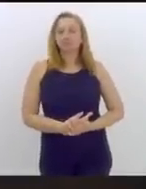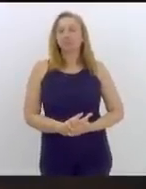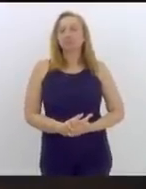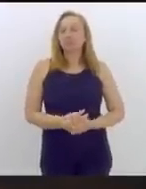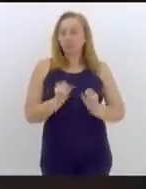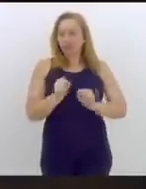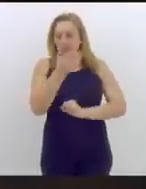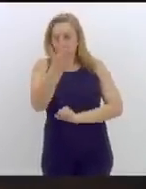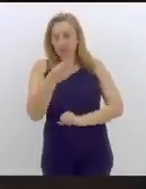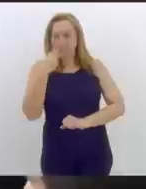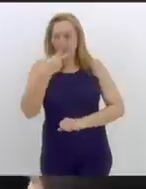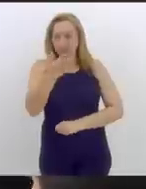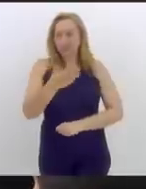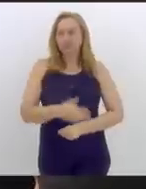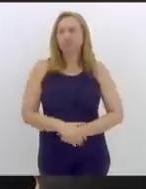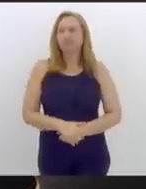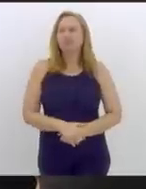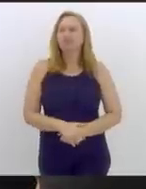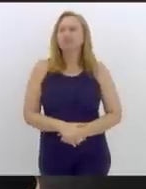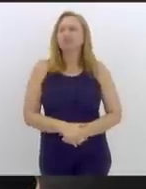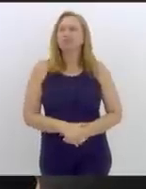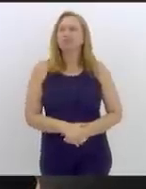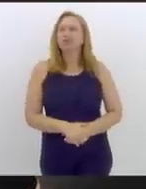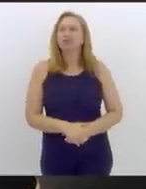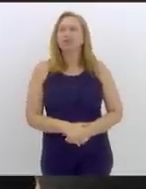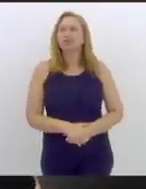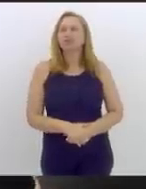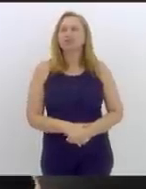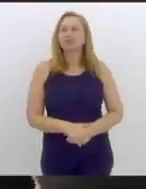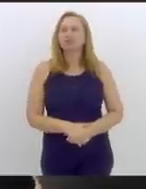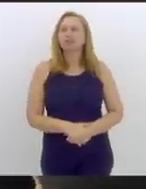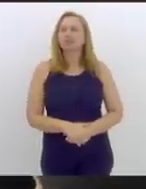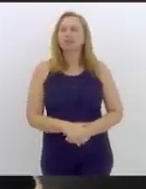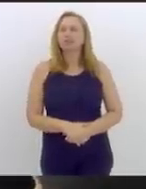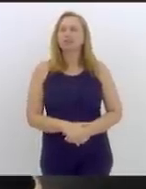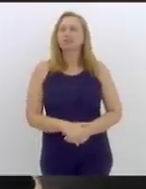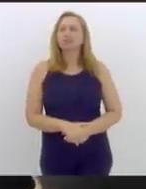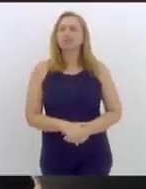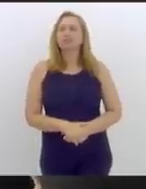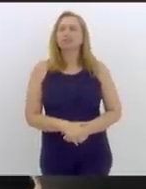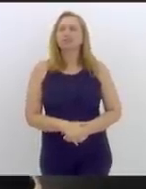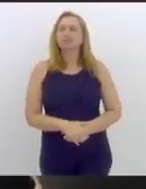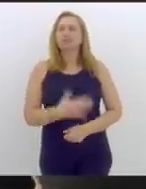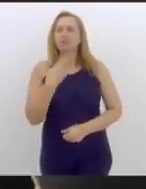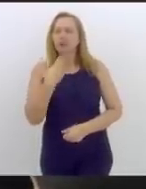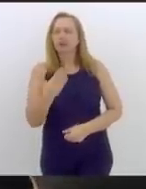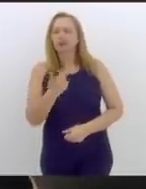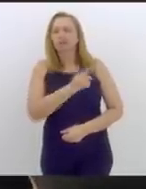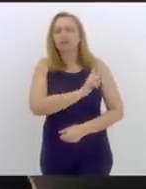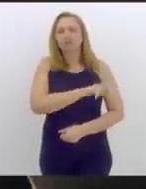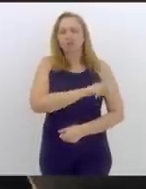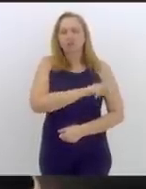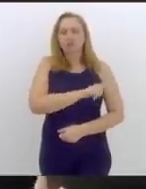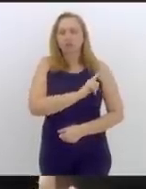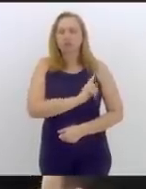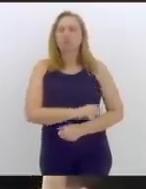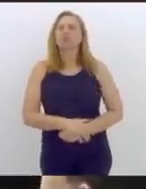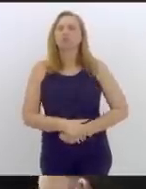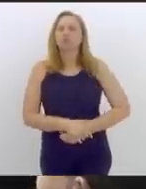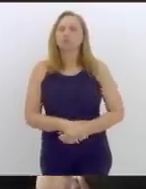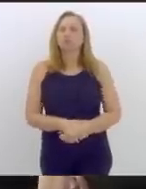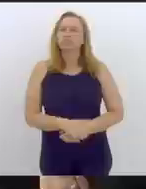pode falar a gente a gente pede aqui encarecidamente que os gestores da Corporação